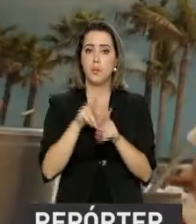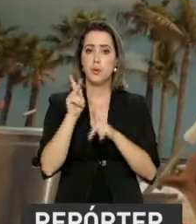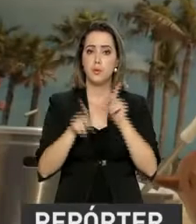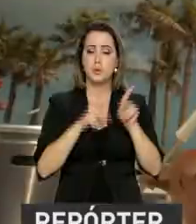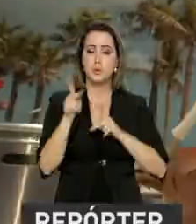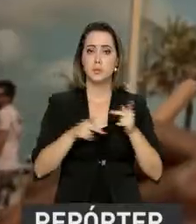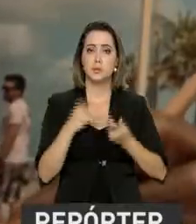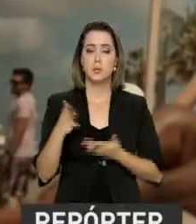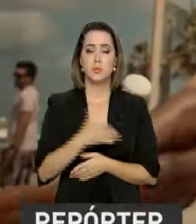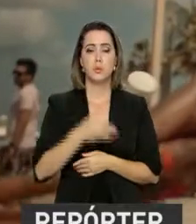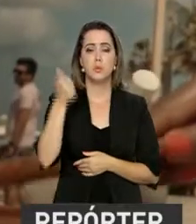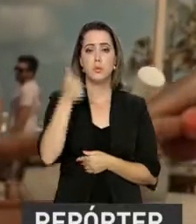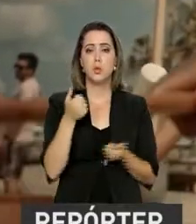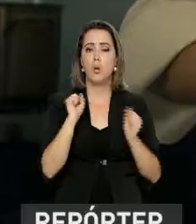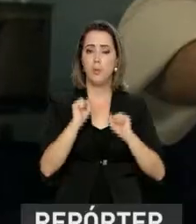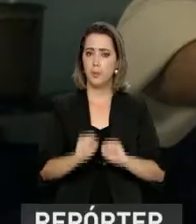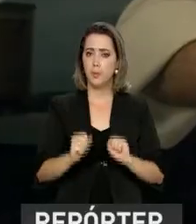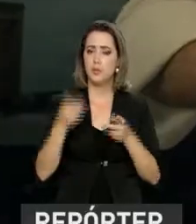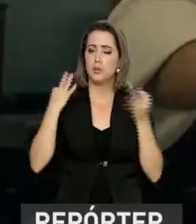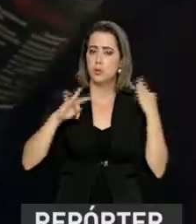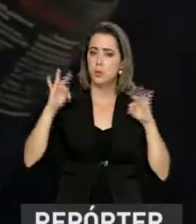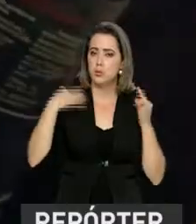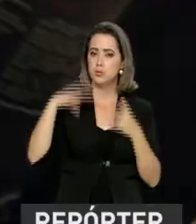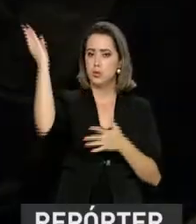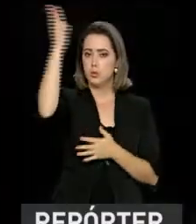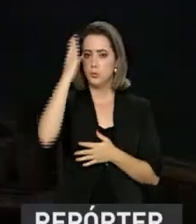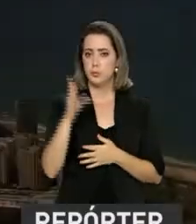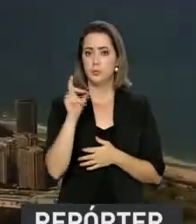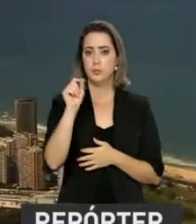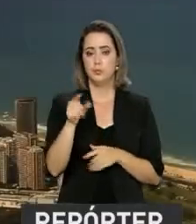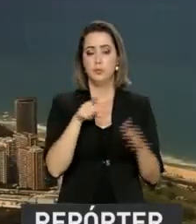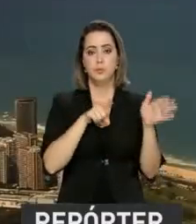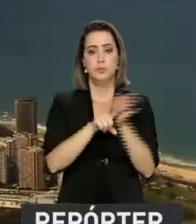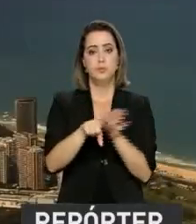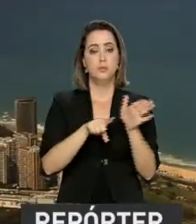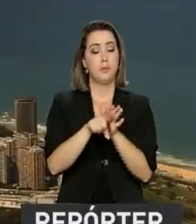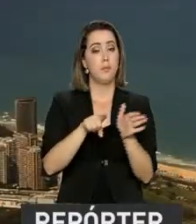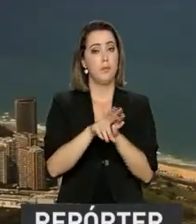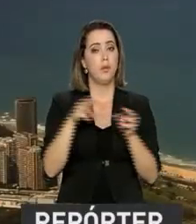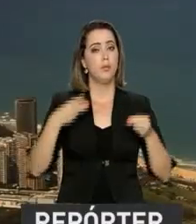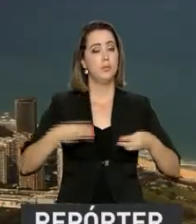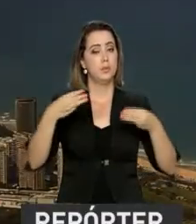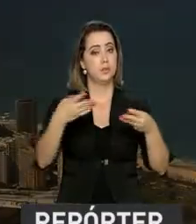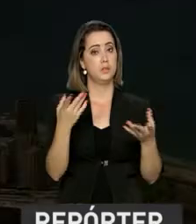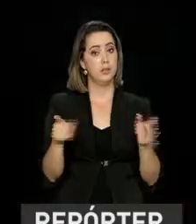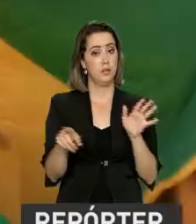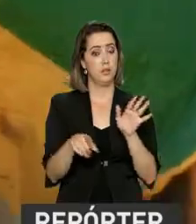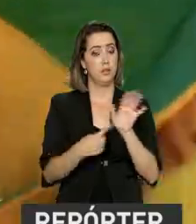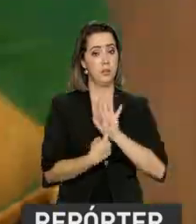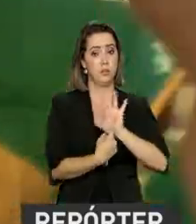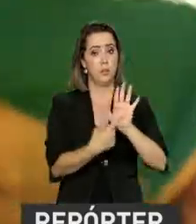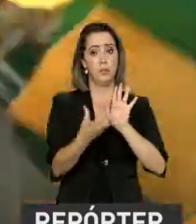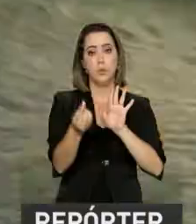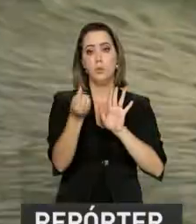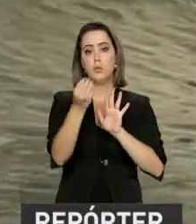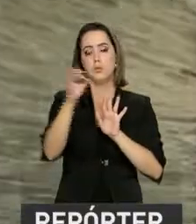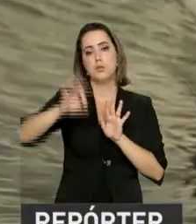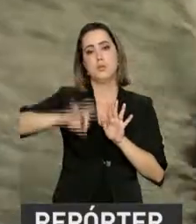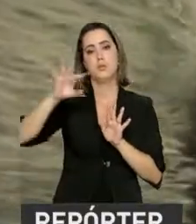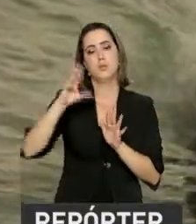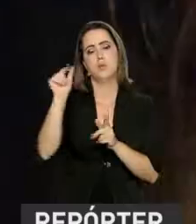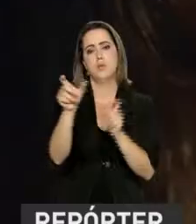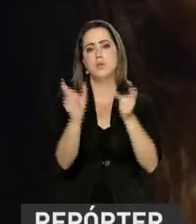melhor aproveitamento do potencial turístico. Uma pesquisa encomendada pelo Ministério revelou que 60% dos